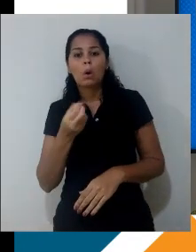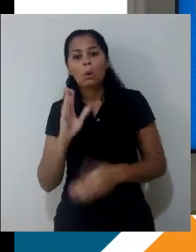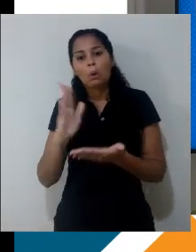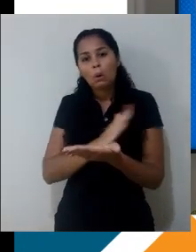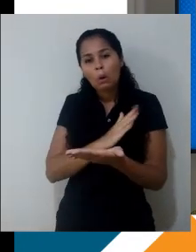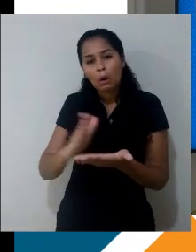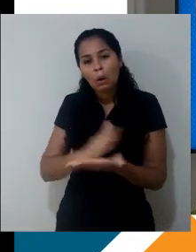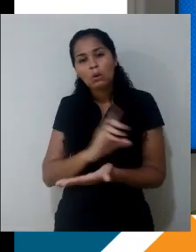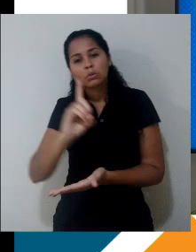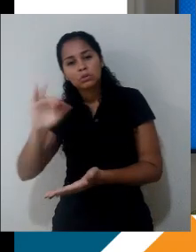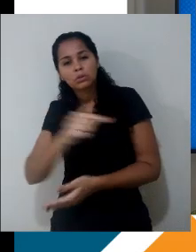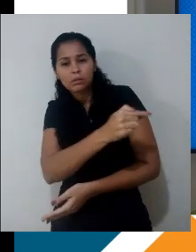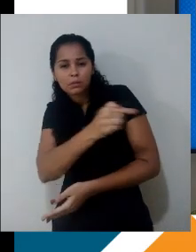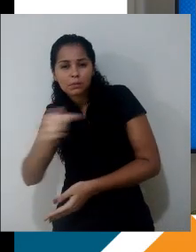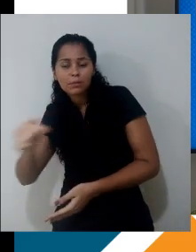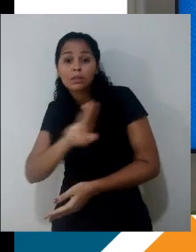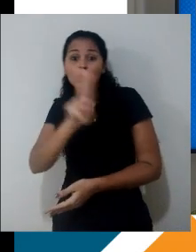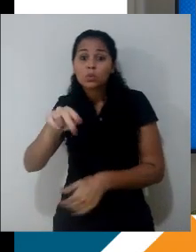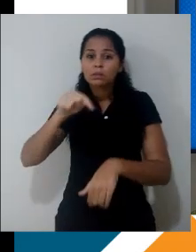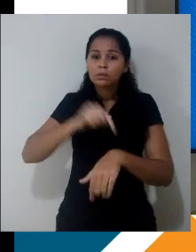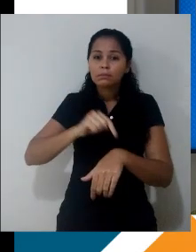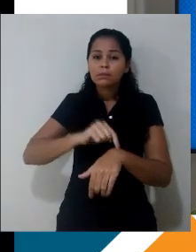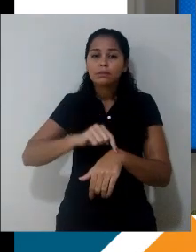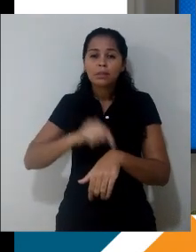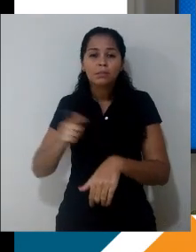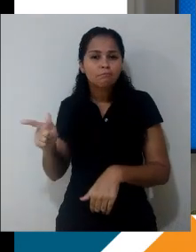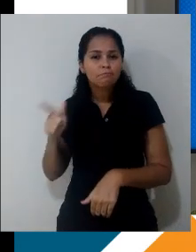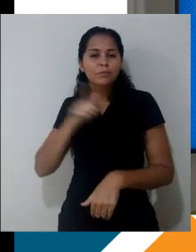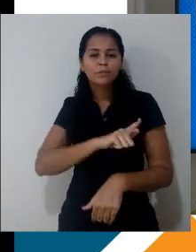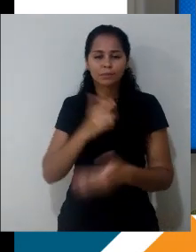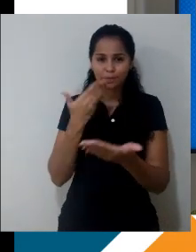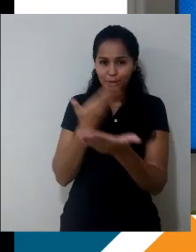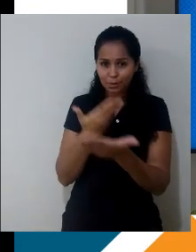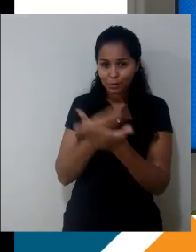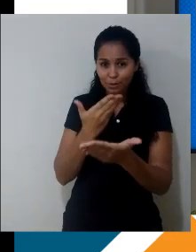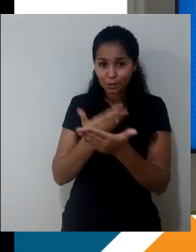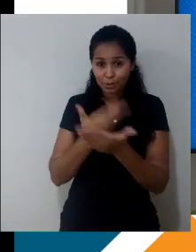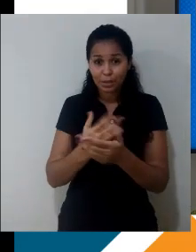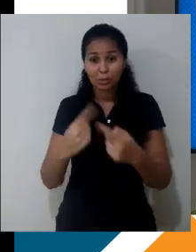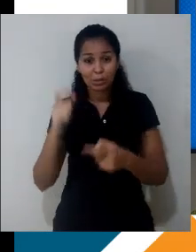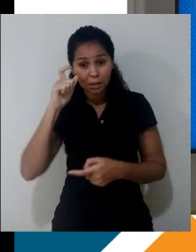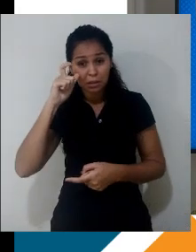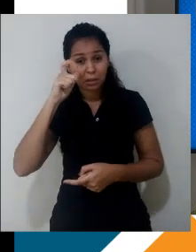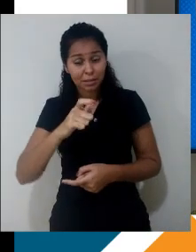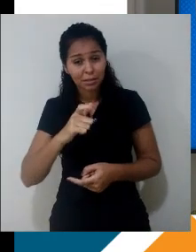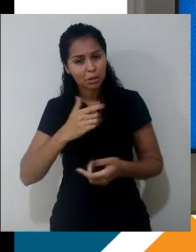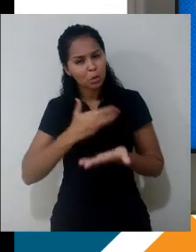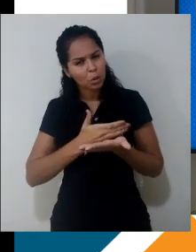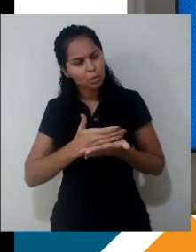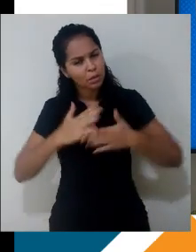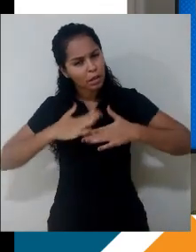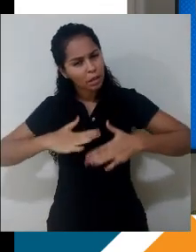semana, use esse tempo a favor de vocês estudando, porque talvez seja justamente interessante começar aos poucos durante